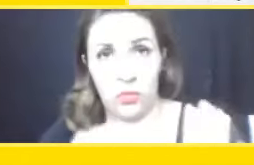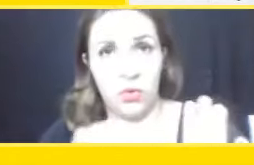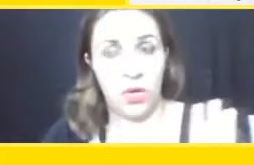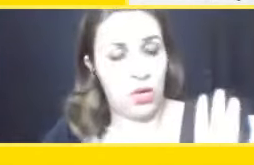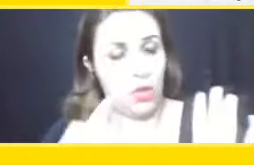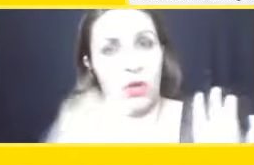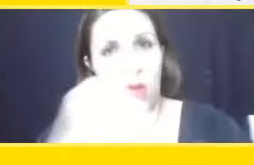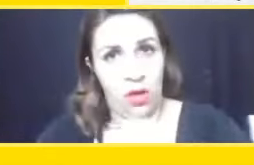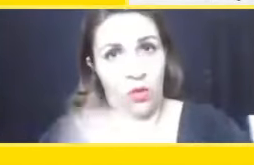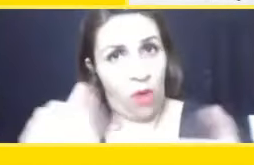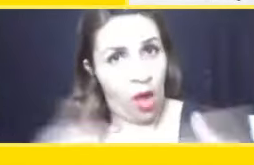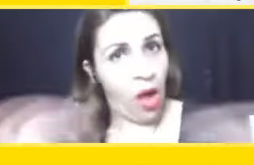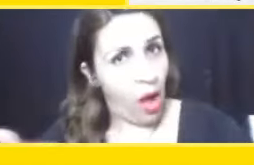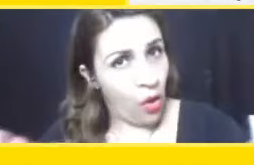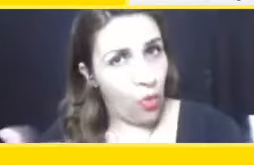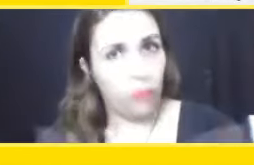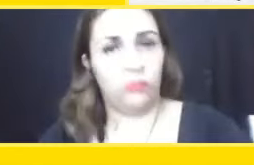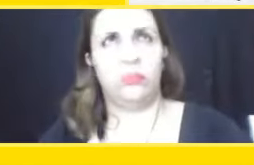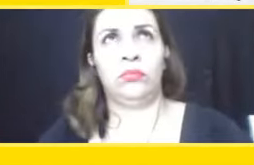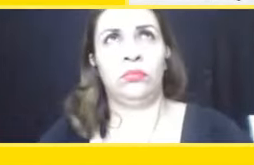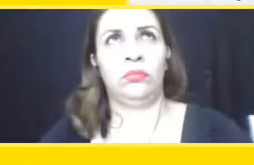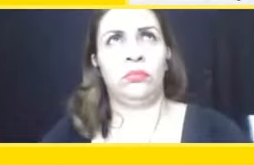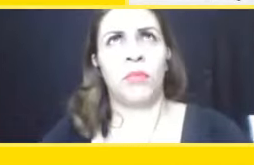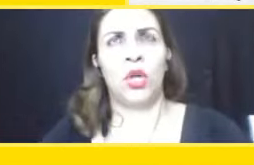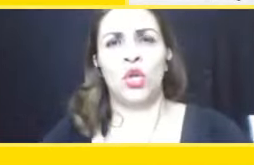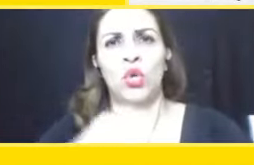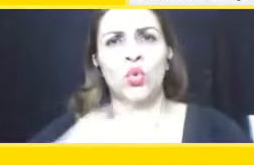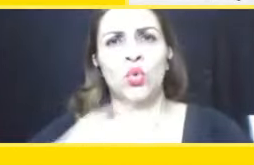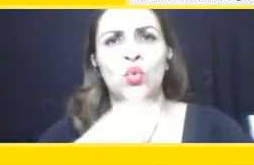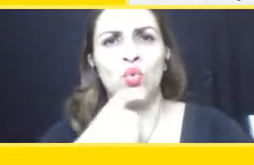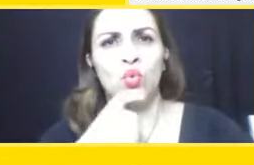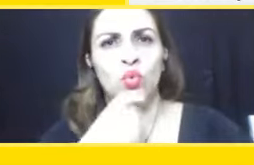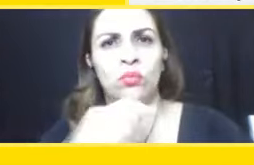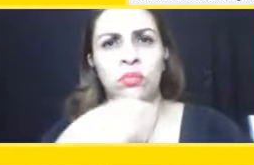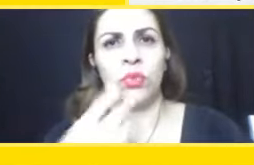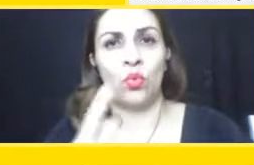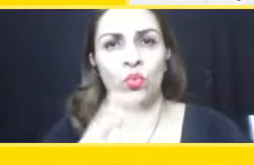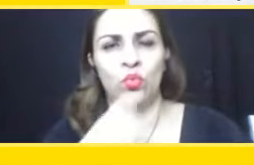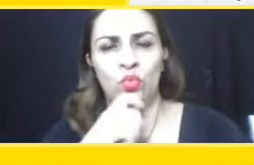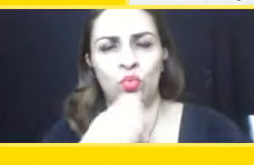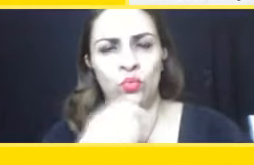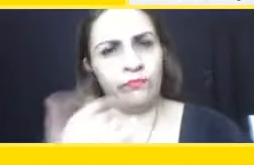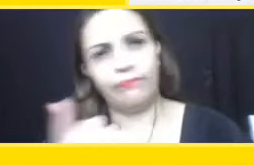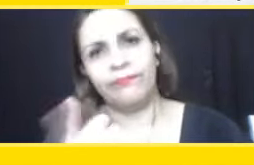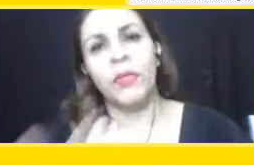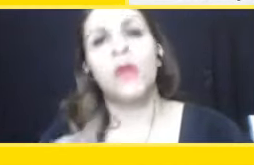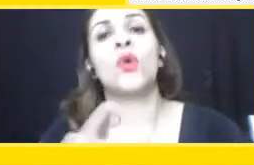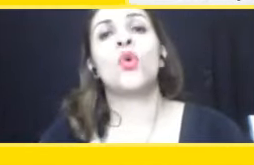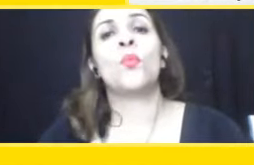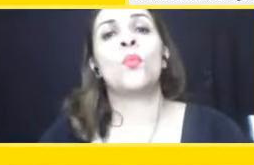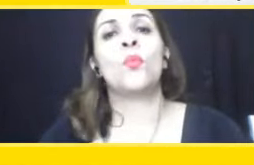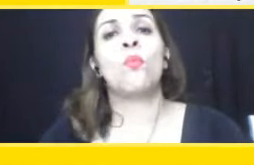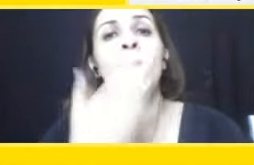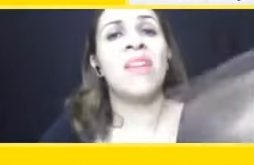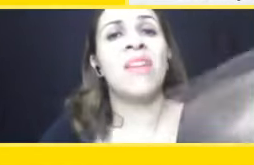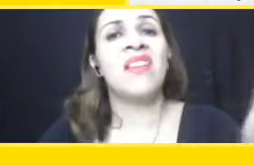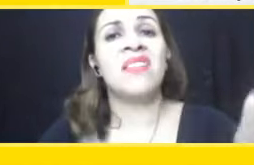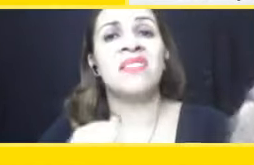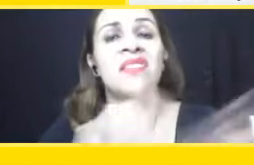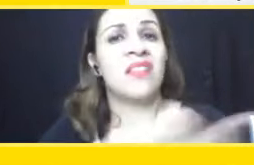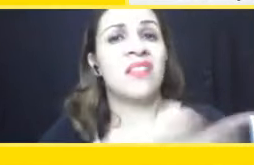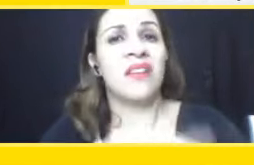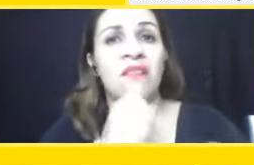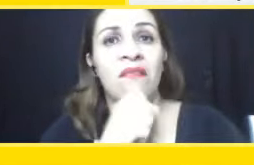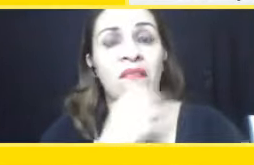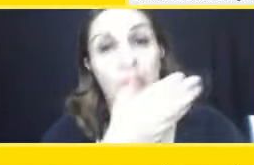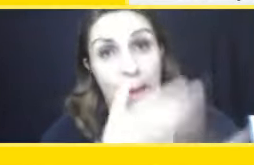deste ano. Perdão, dezembro, 31 de julho. Por quê? Porque aí eles poderiam perder, se não fizessem isso, eles iam,